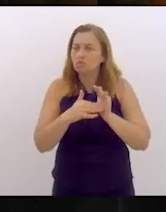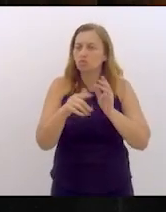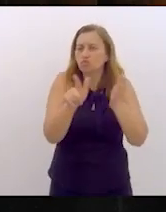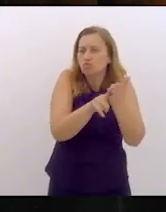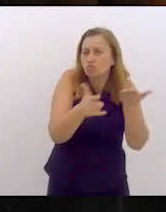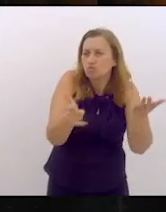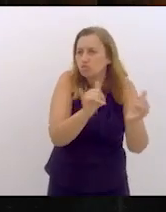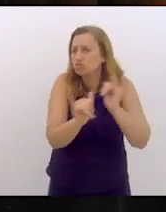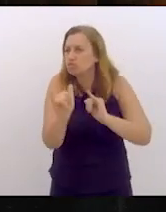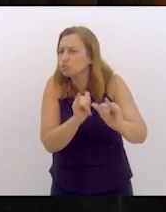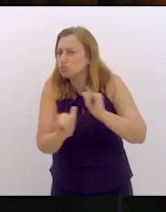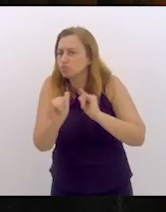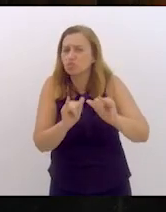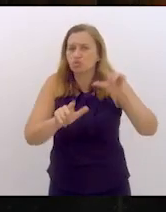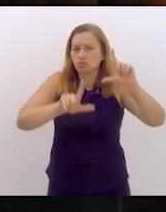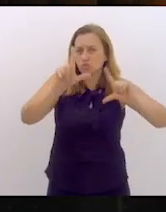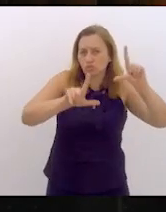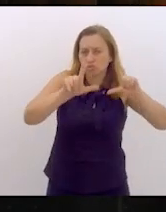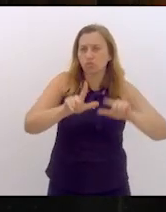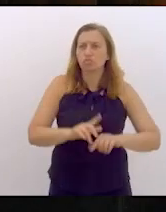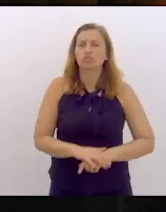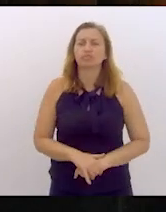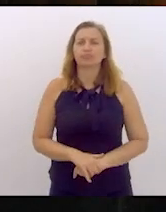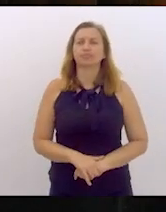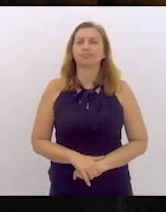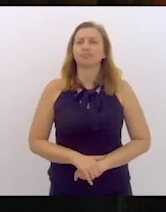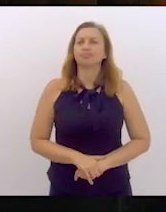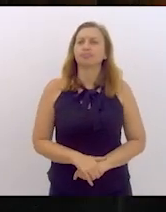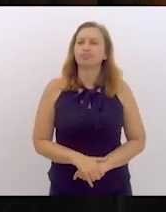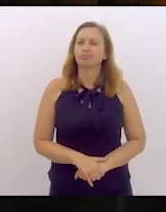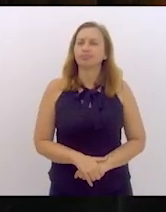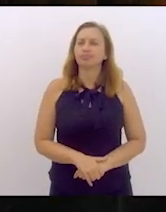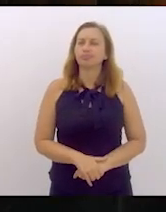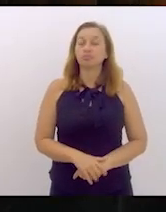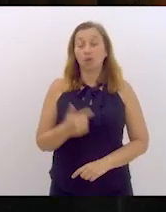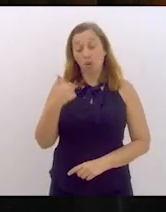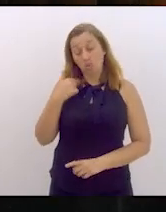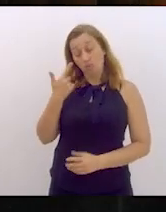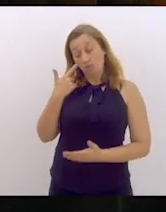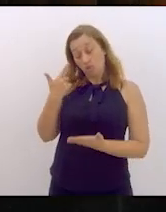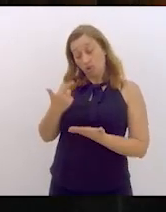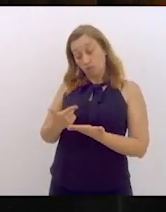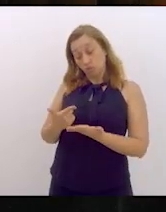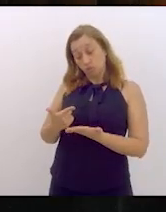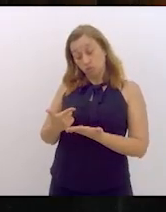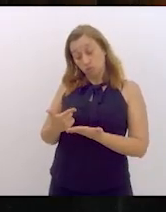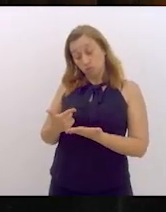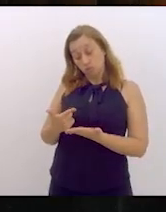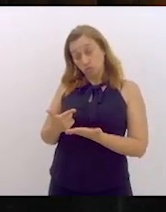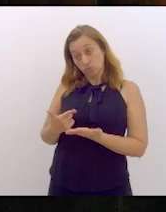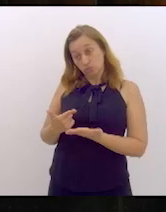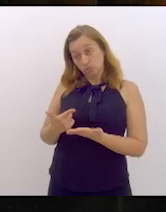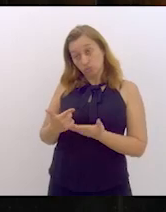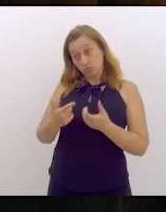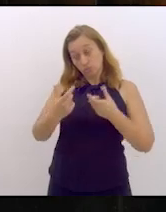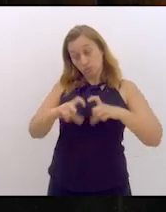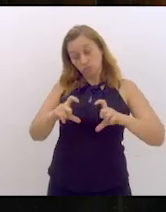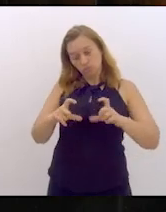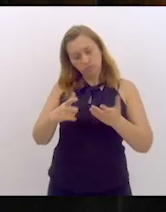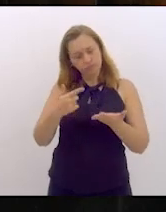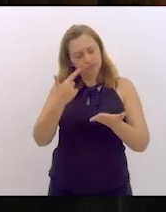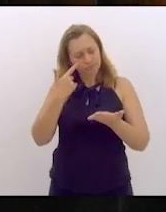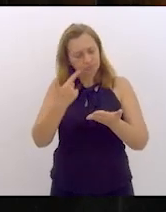jornais pelas TVs e eu encontro o seguinte parágrafo